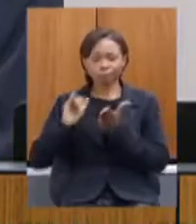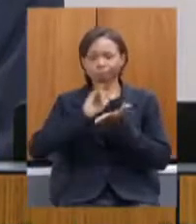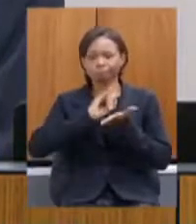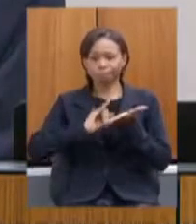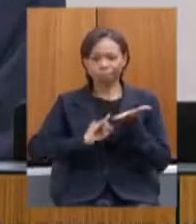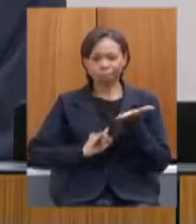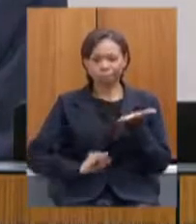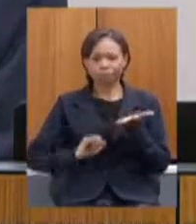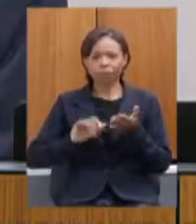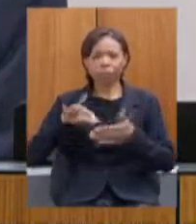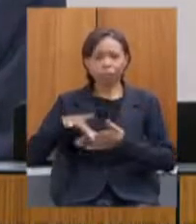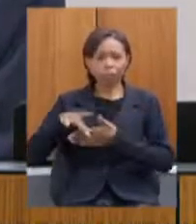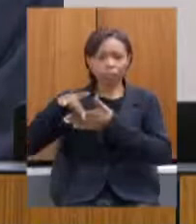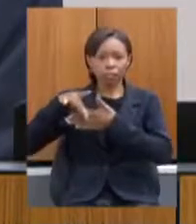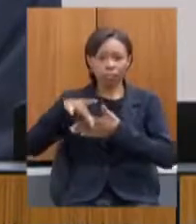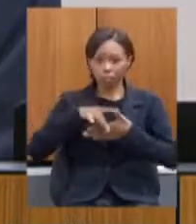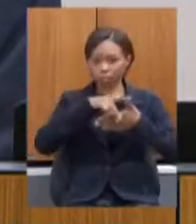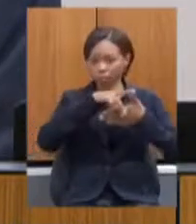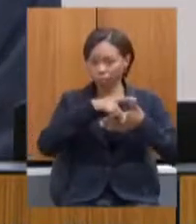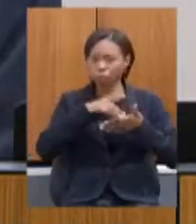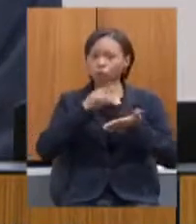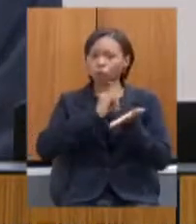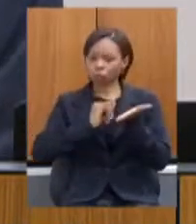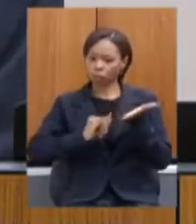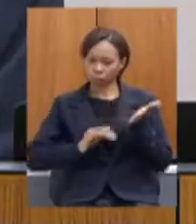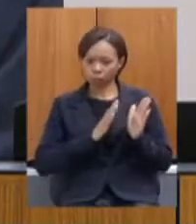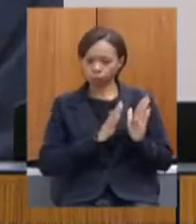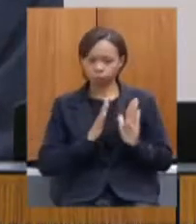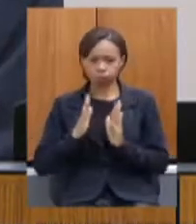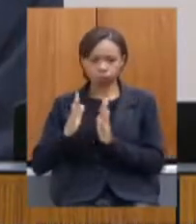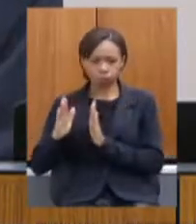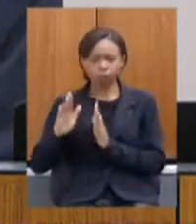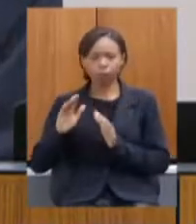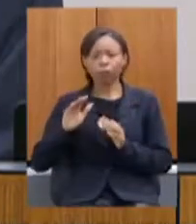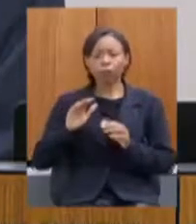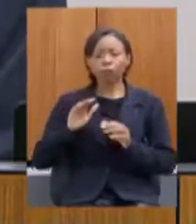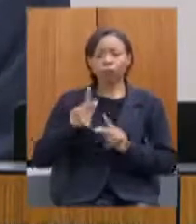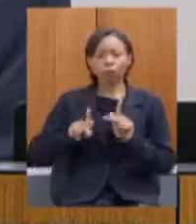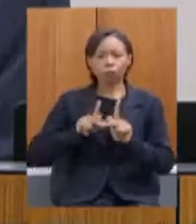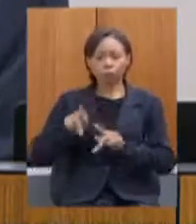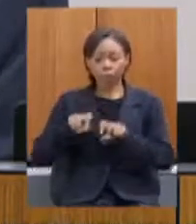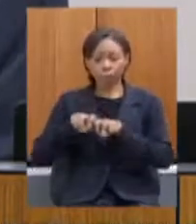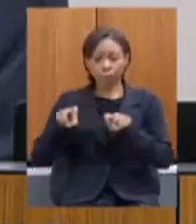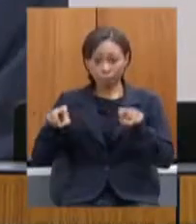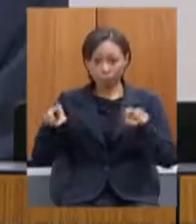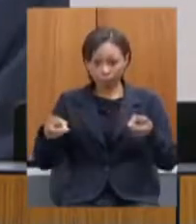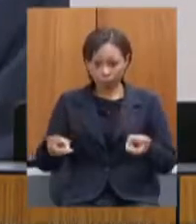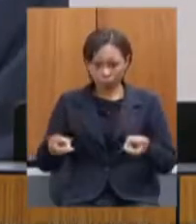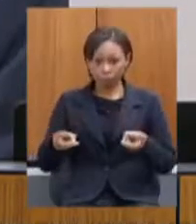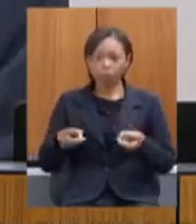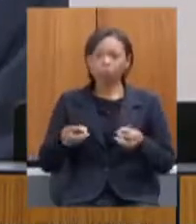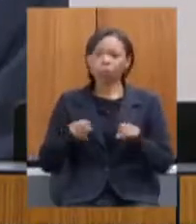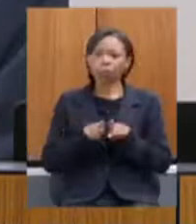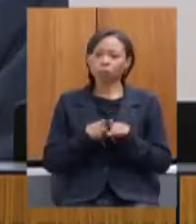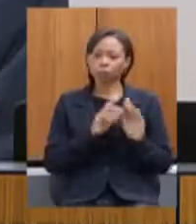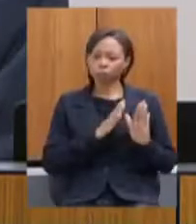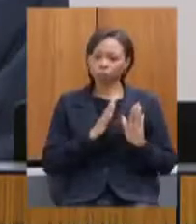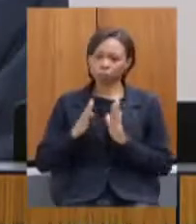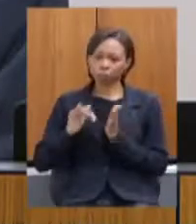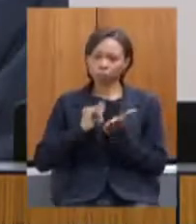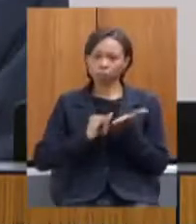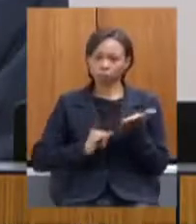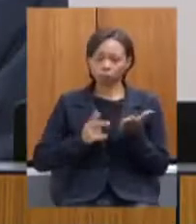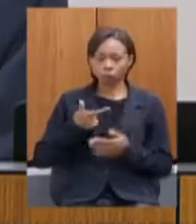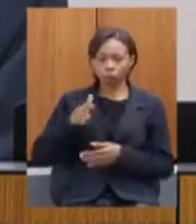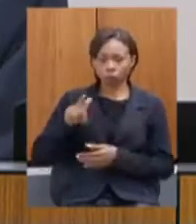líderes por ordem de inscrição, membros da Mesa da Assembleia por ordem de inscrição, demais parlamentares por ordem